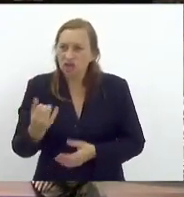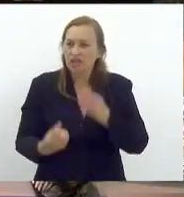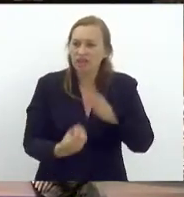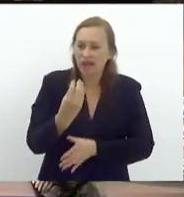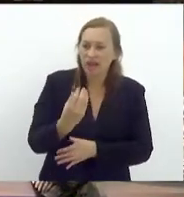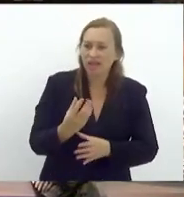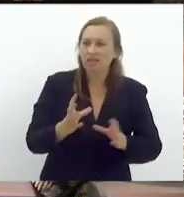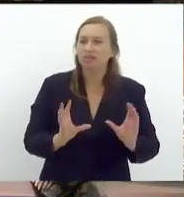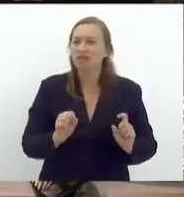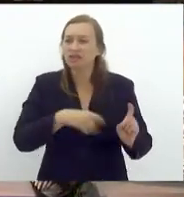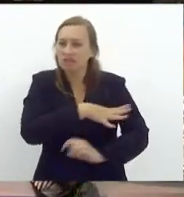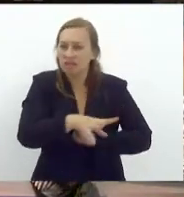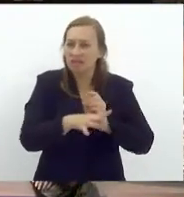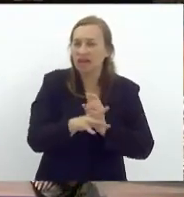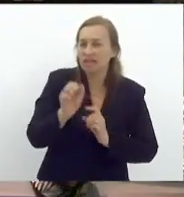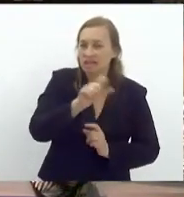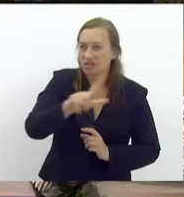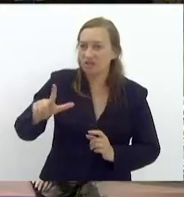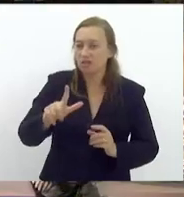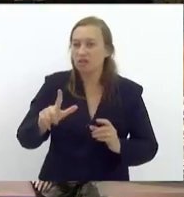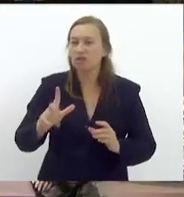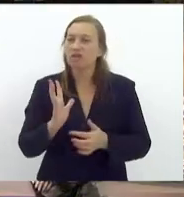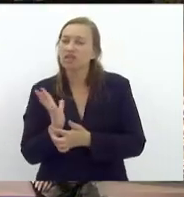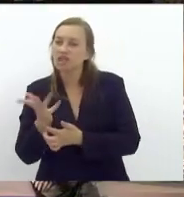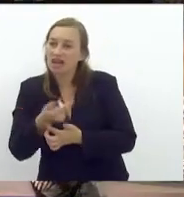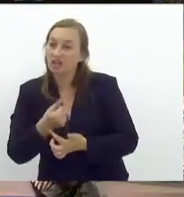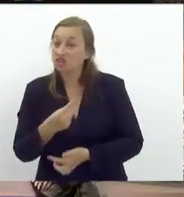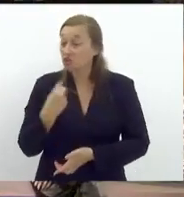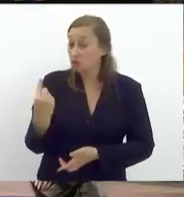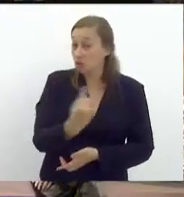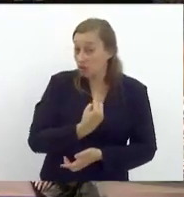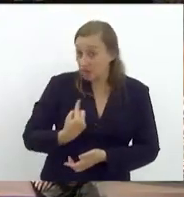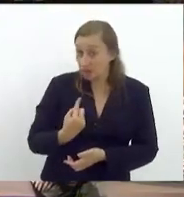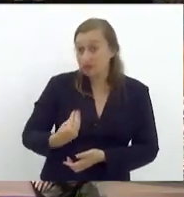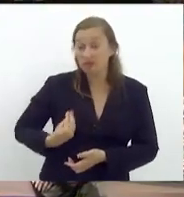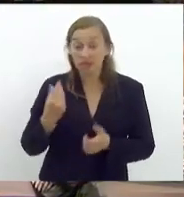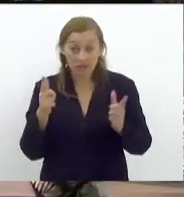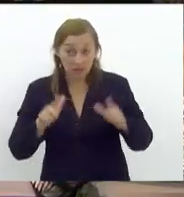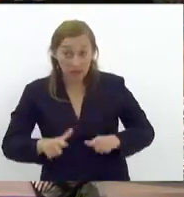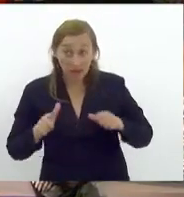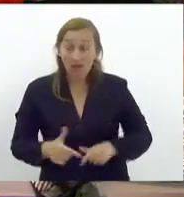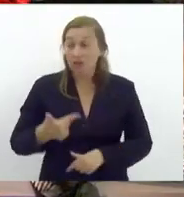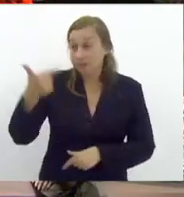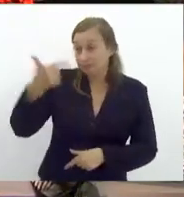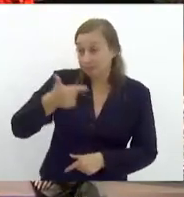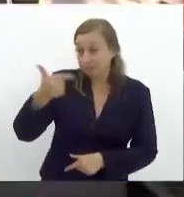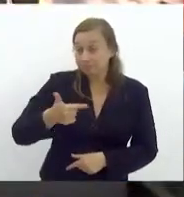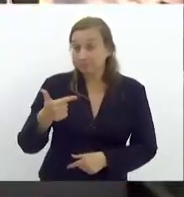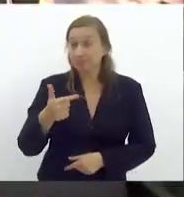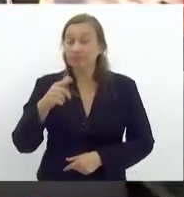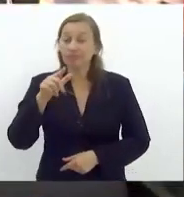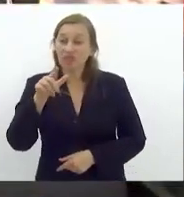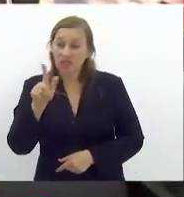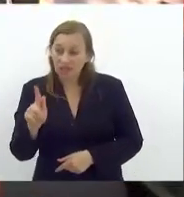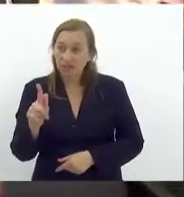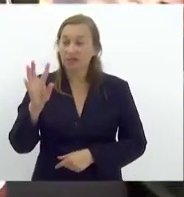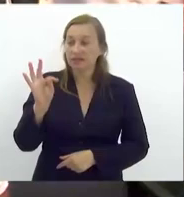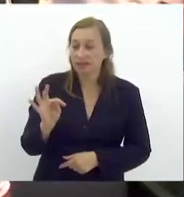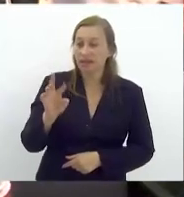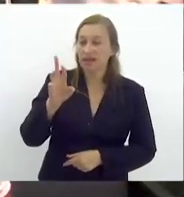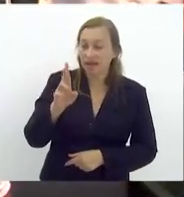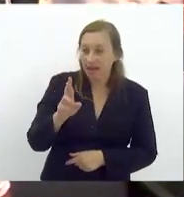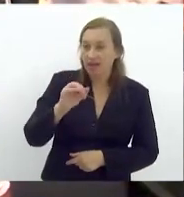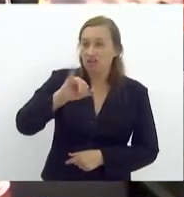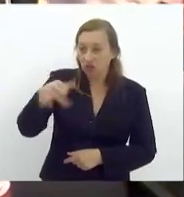de artistas e coletivos de todo o estado ou seja nós que estamos aqui presentes 2 o GTR construção Nacional